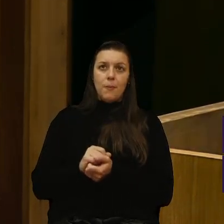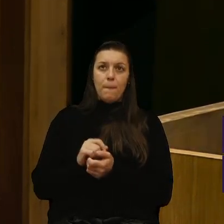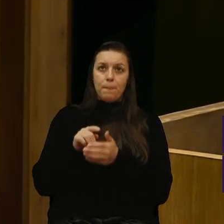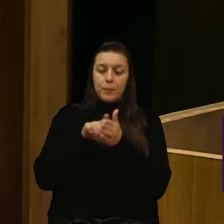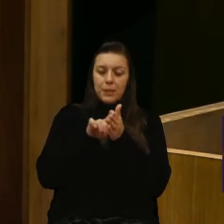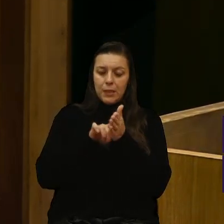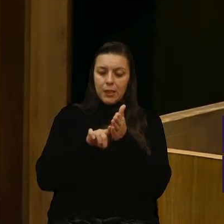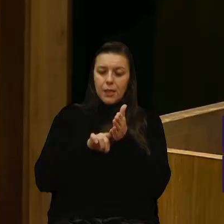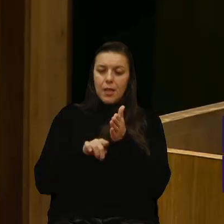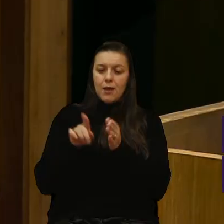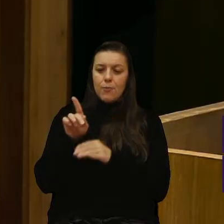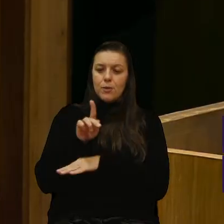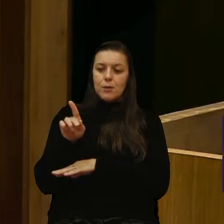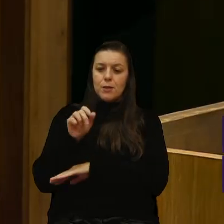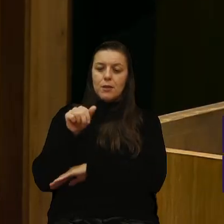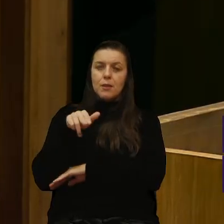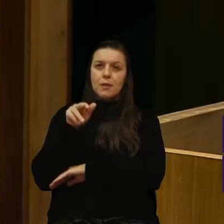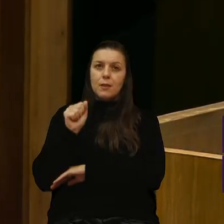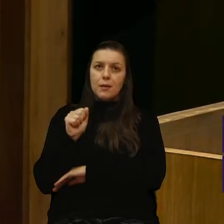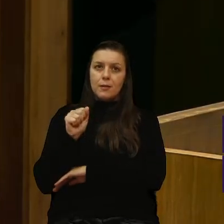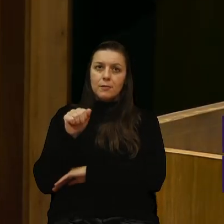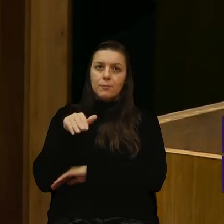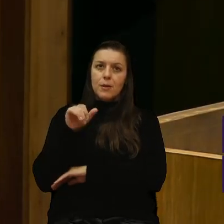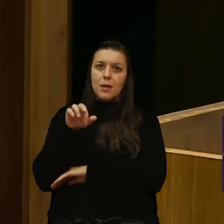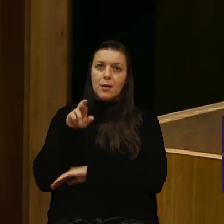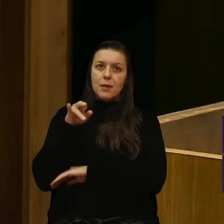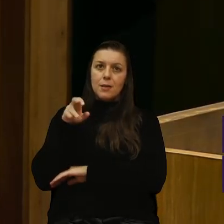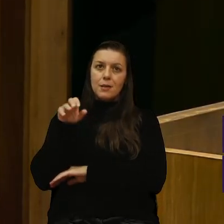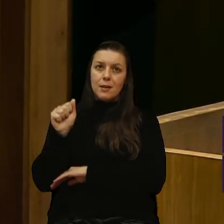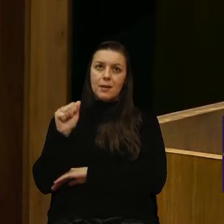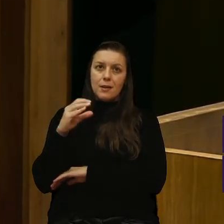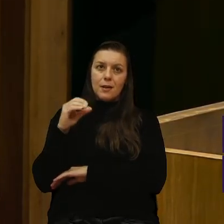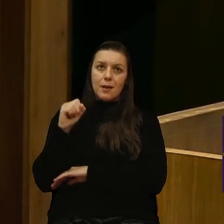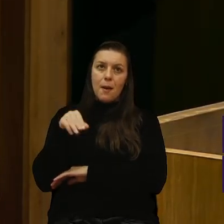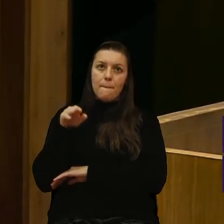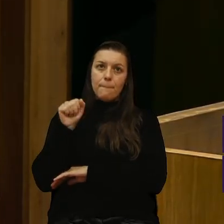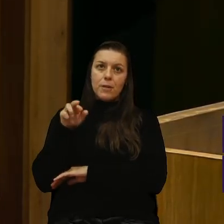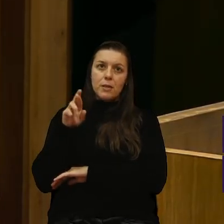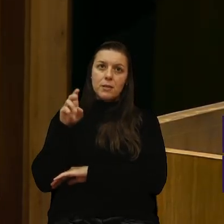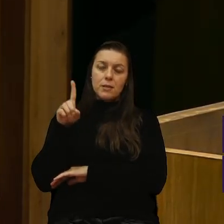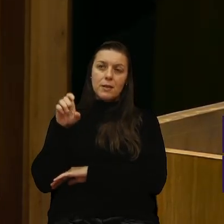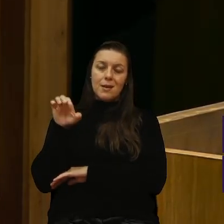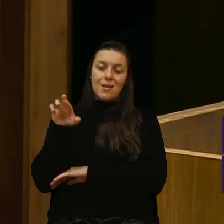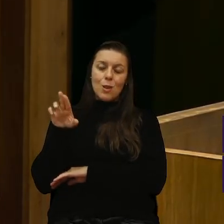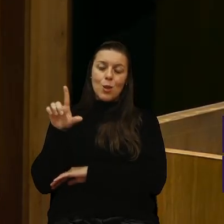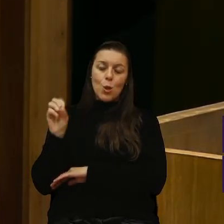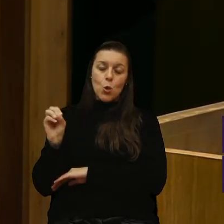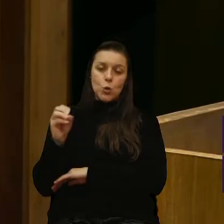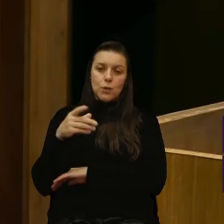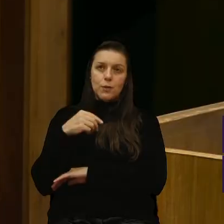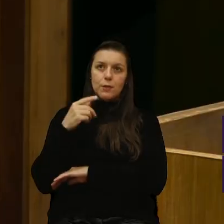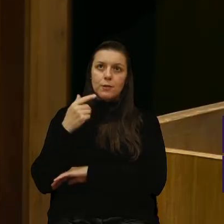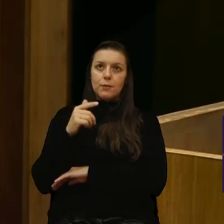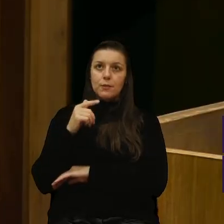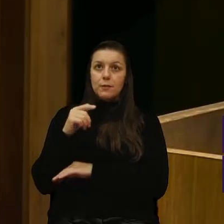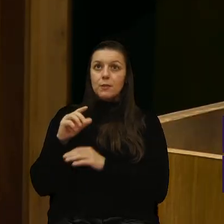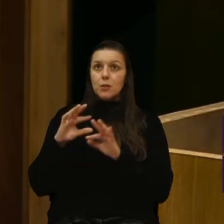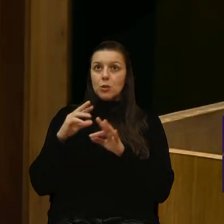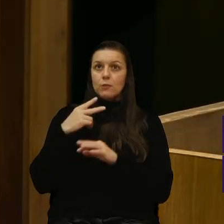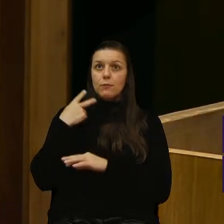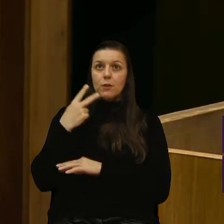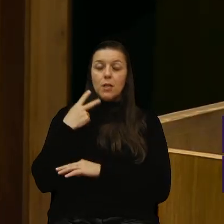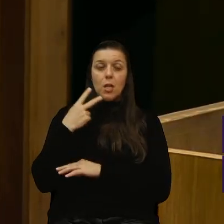foi a professora Ana Maria Camardello. E eu, prof, junto da vereadora Andressa, da vereadora Rose, do vereador Lucas, da vereadora Estela,